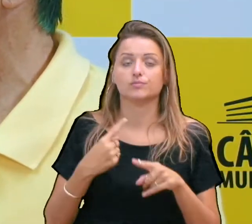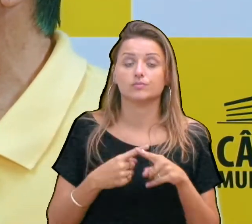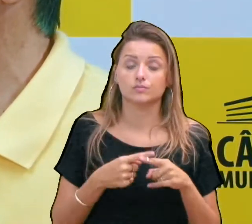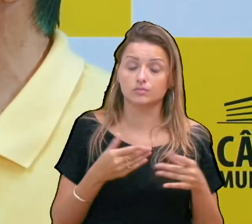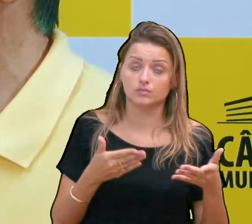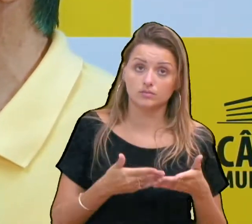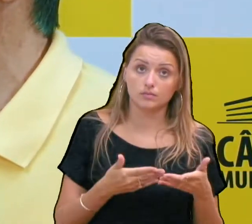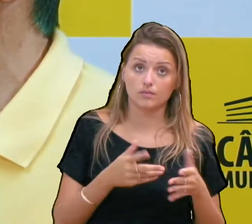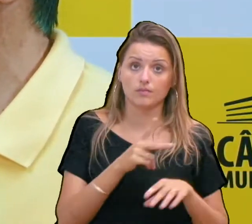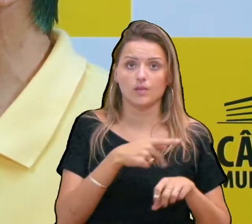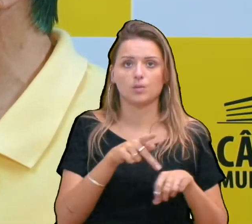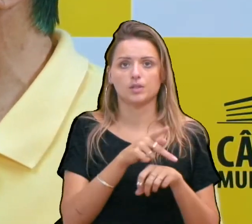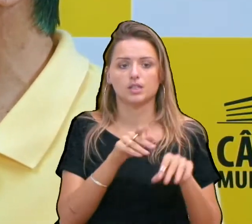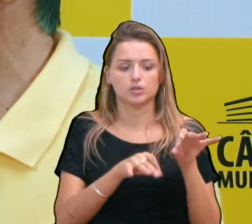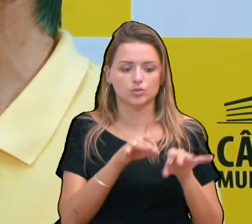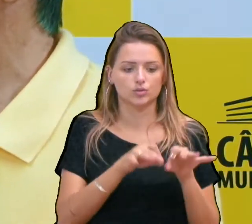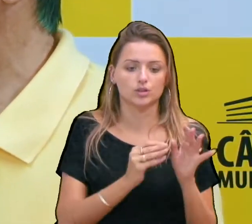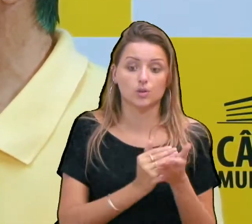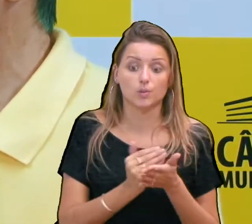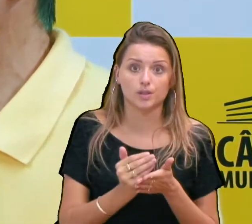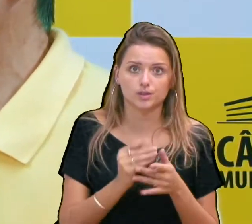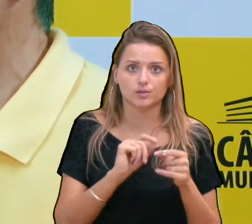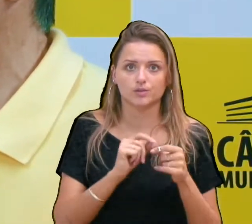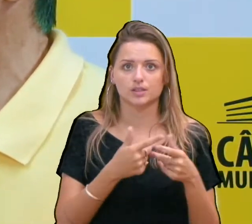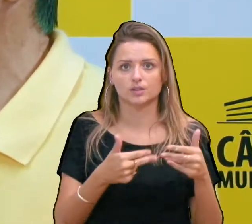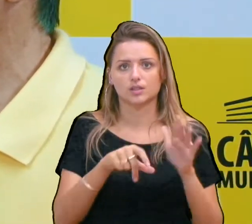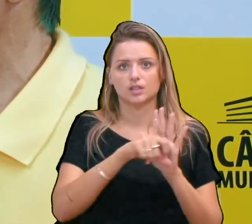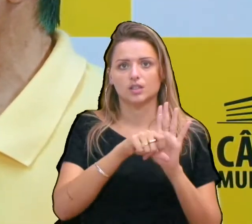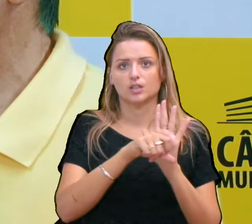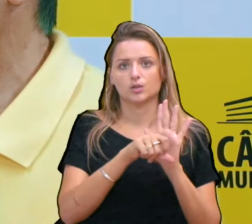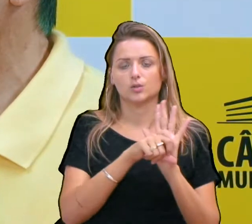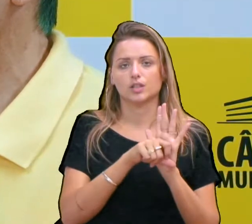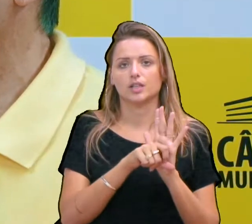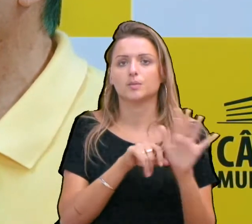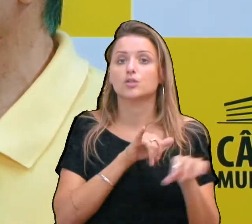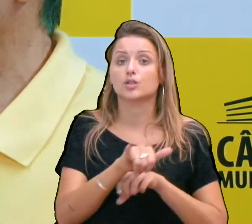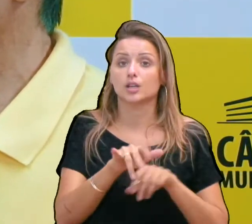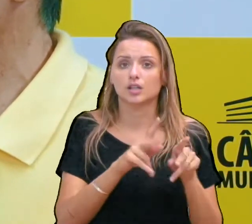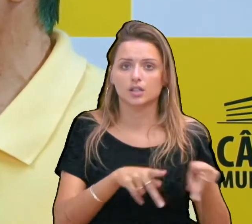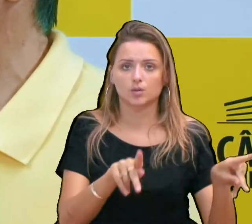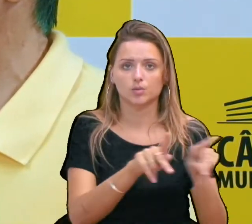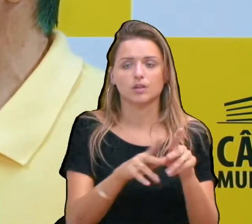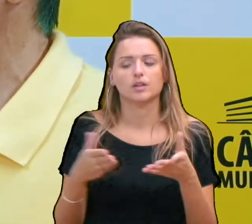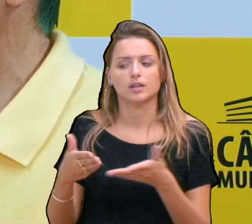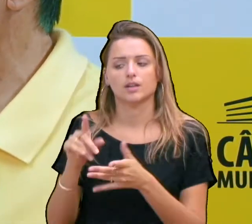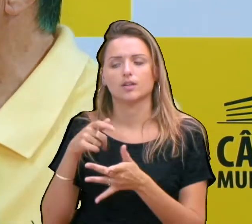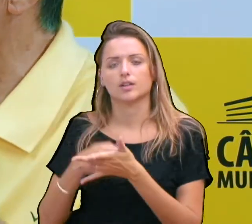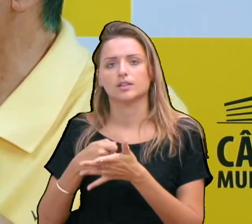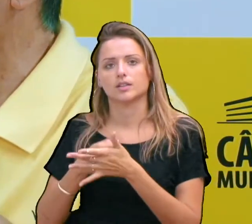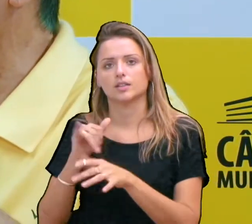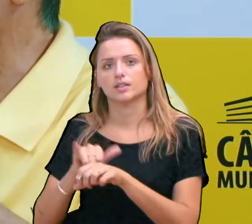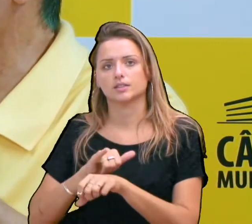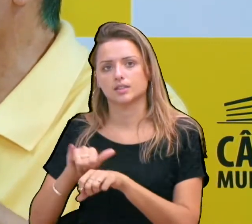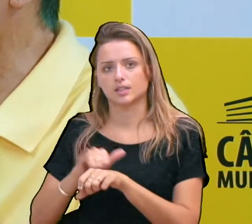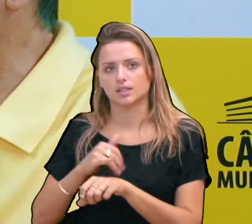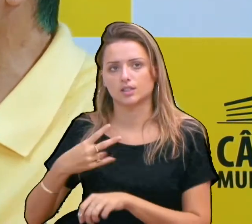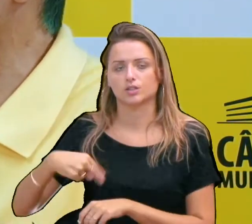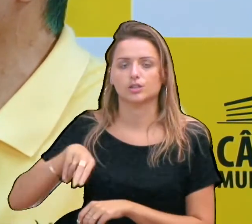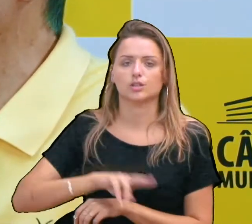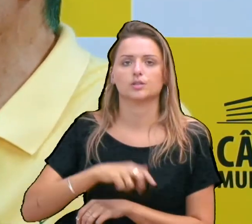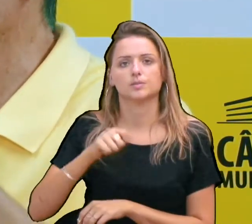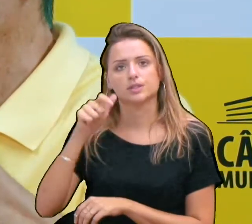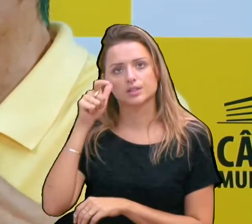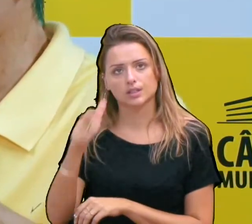país a justiça começou a pôr a mão nos crimes de colarinho branco. E aí eles tentam essas manobras que nós temos que ficar